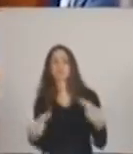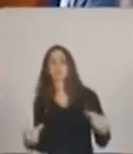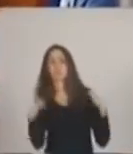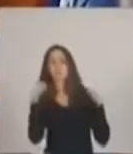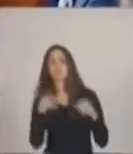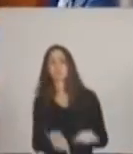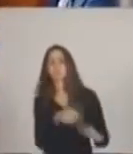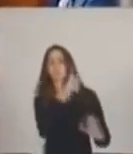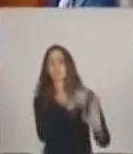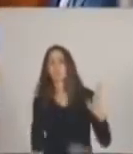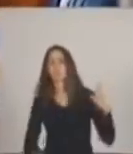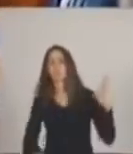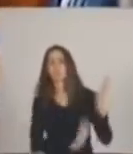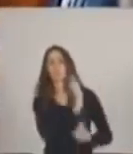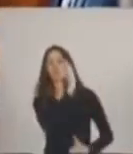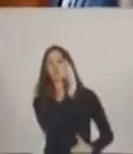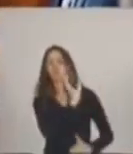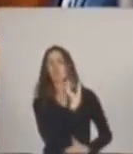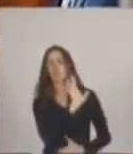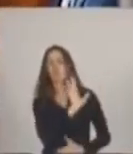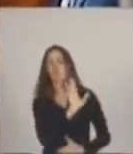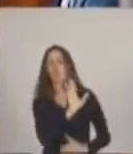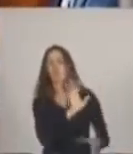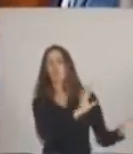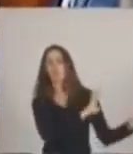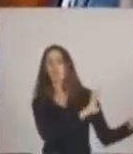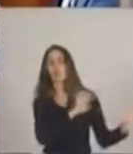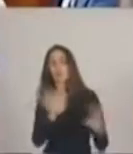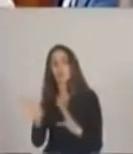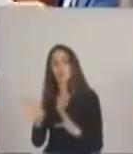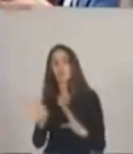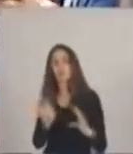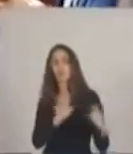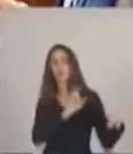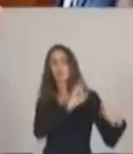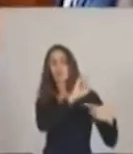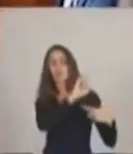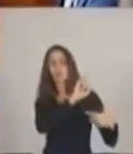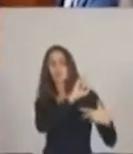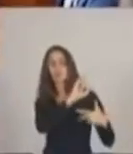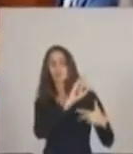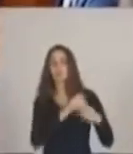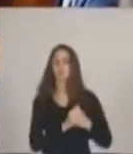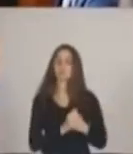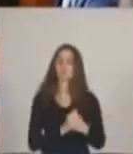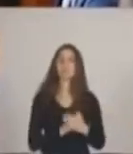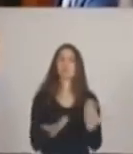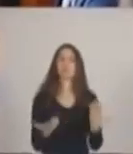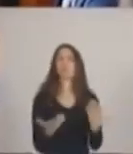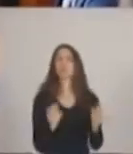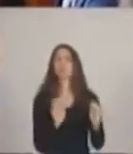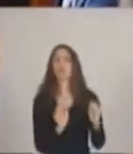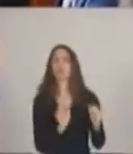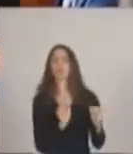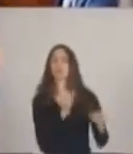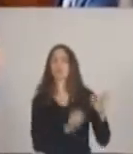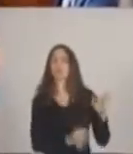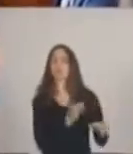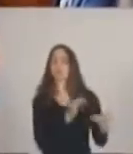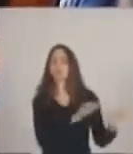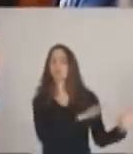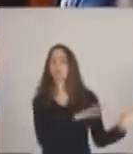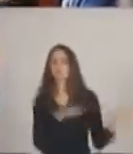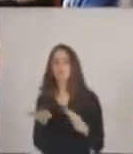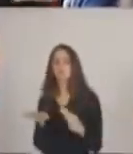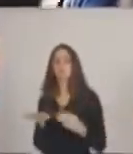aprovando ela, meramente para chamar a atenção do Poder Executivo. E nesse caso, nós estamos chamando a atenção do Judiciário. Se